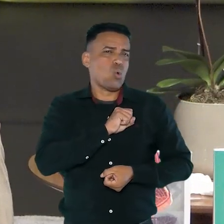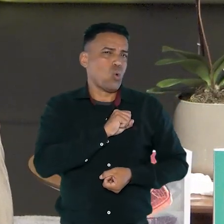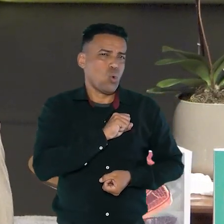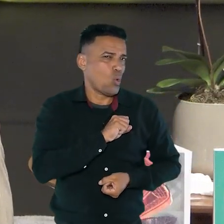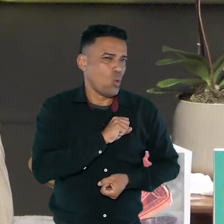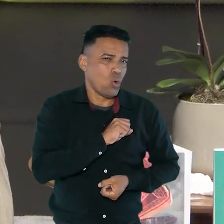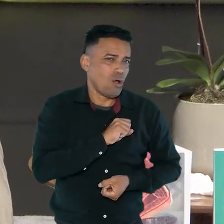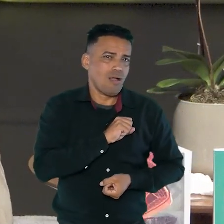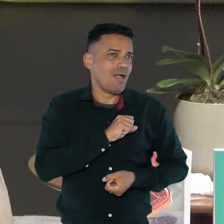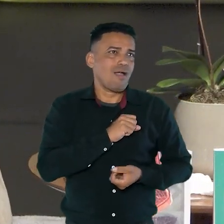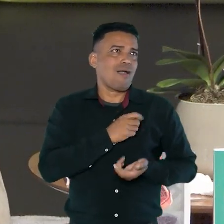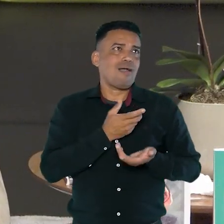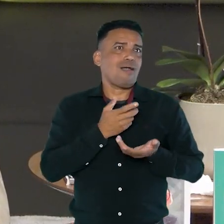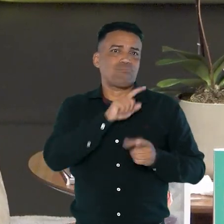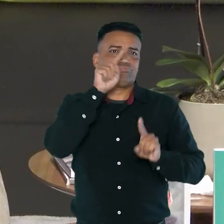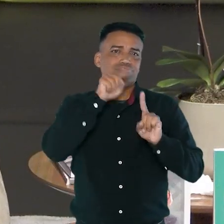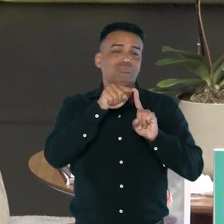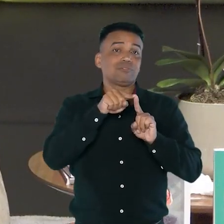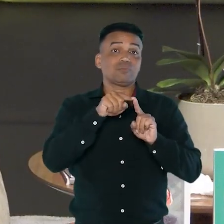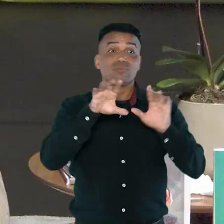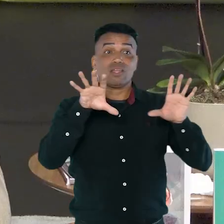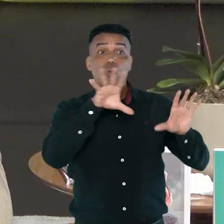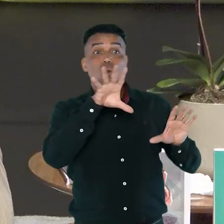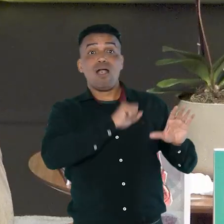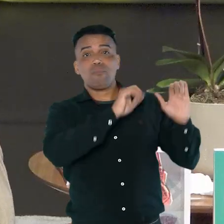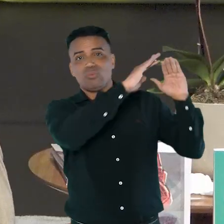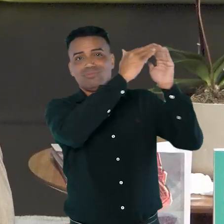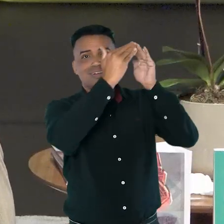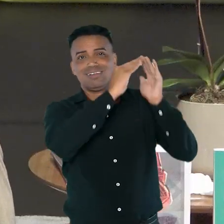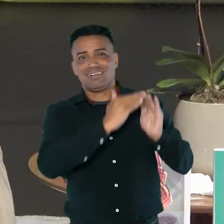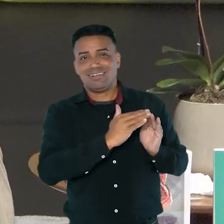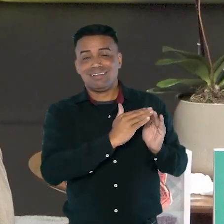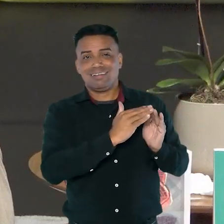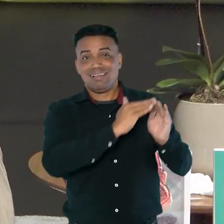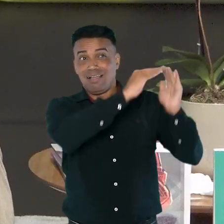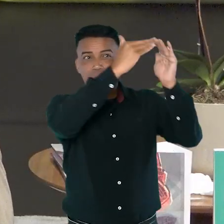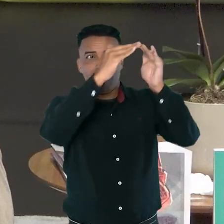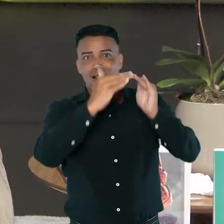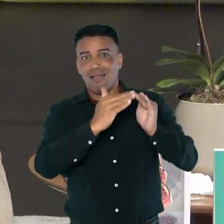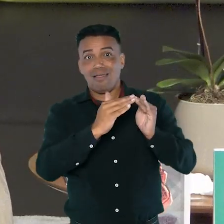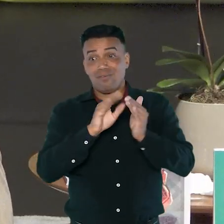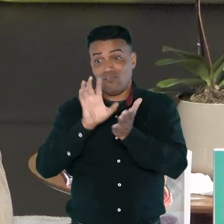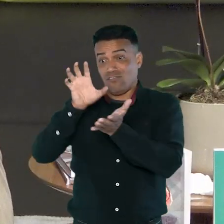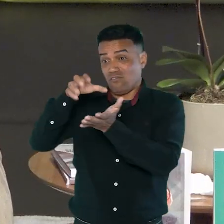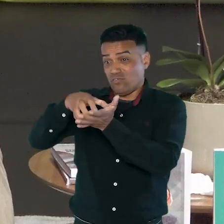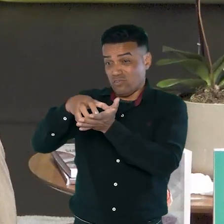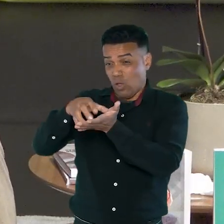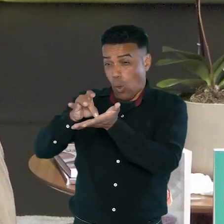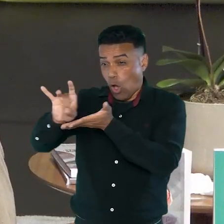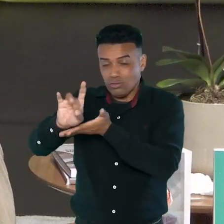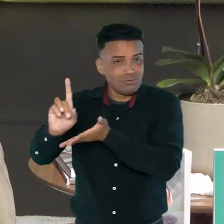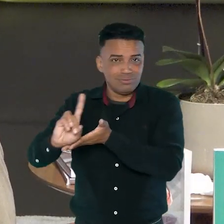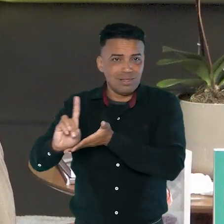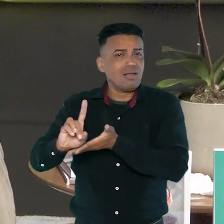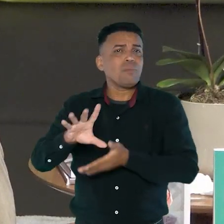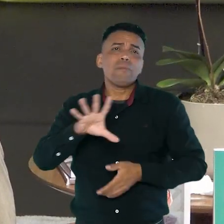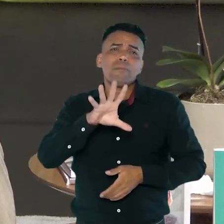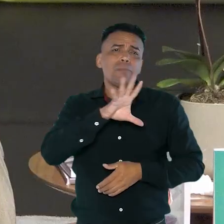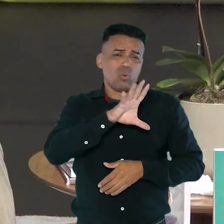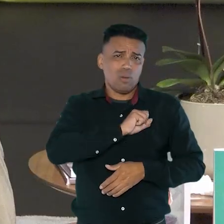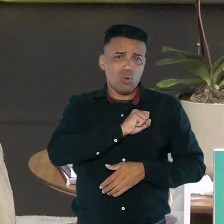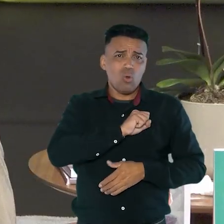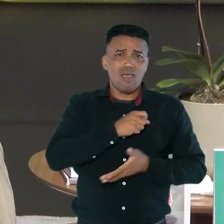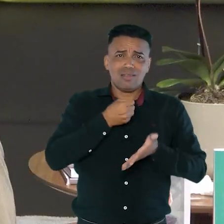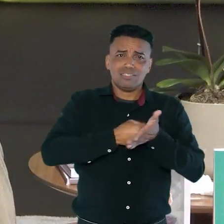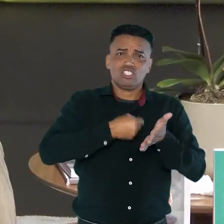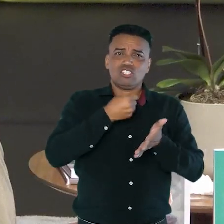odeio o centro, eu amo a periferia. Então, o meu ódio não é canalizado para o centro. O meu amor